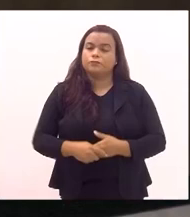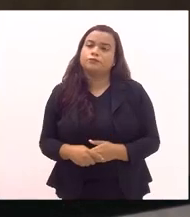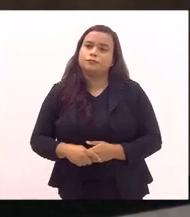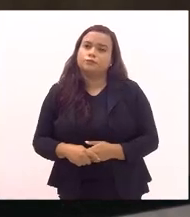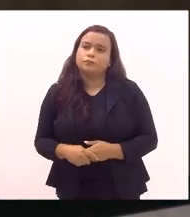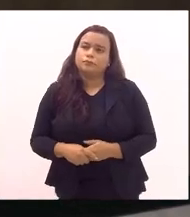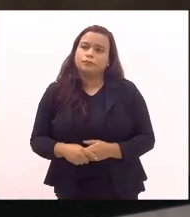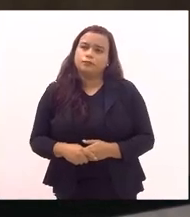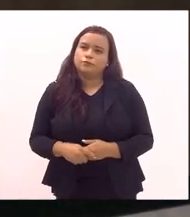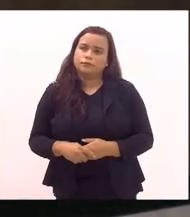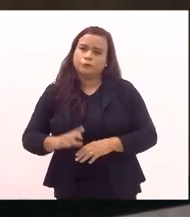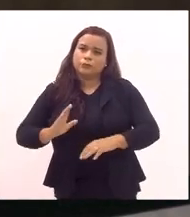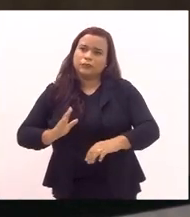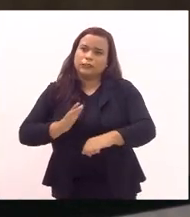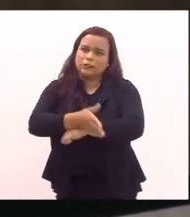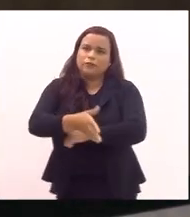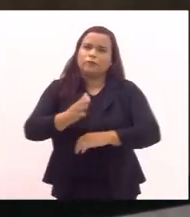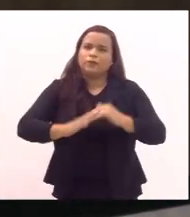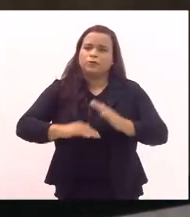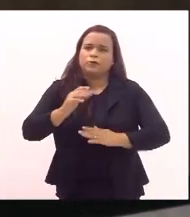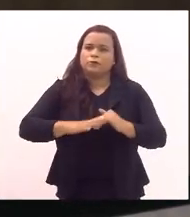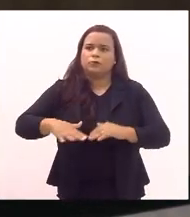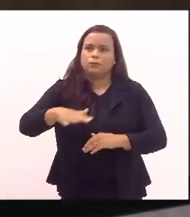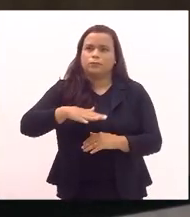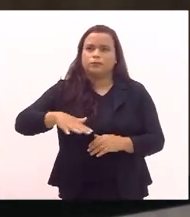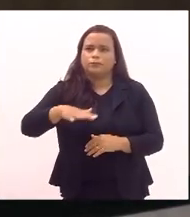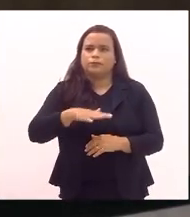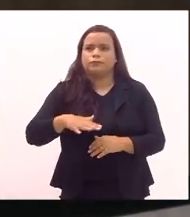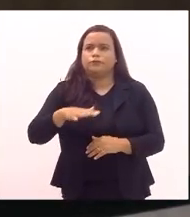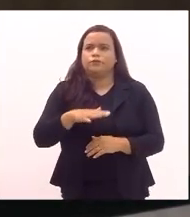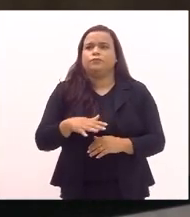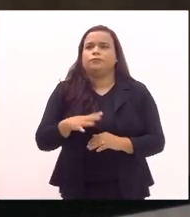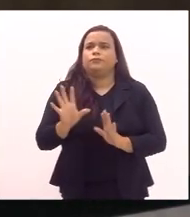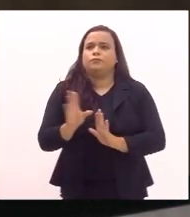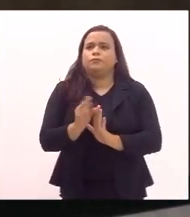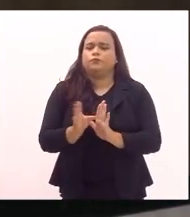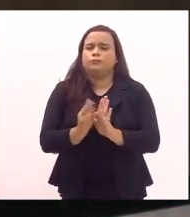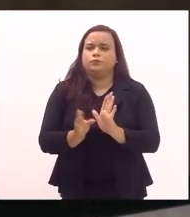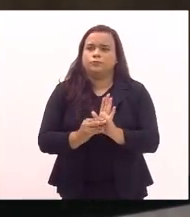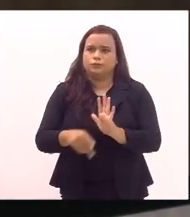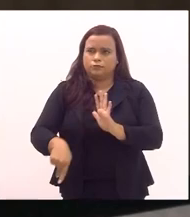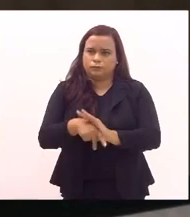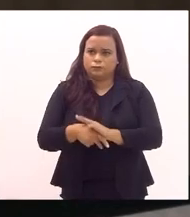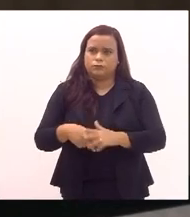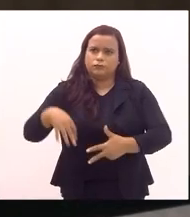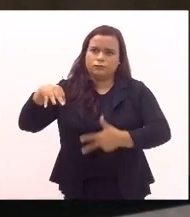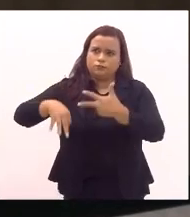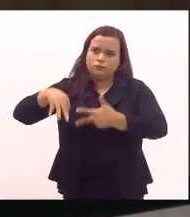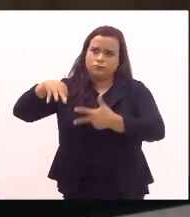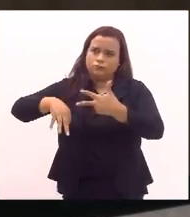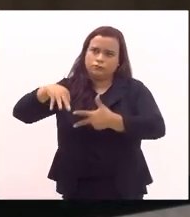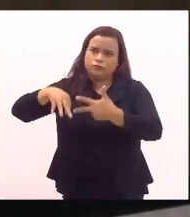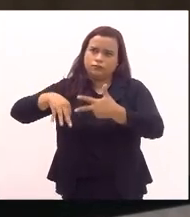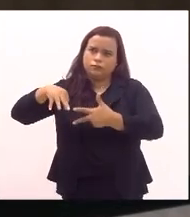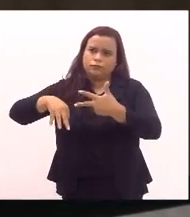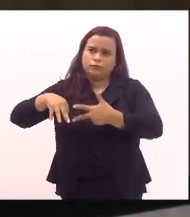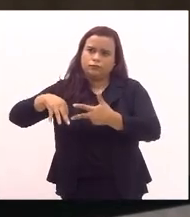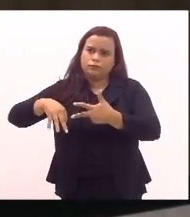por invasão de competência as atribuições do Poder Judiciário